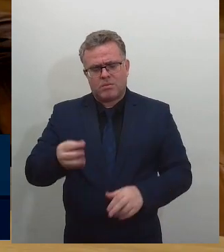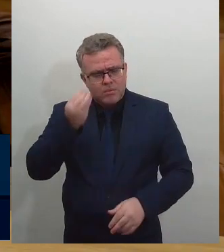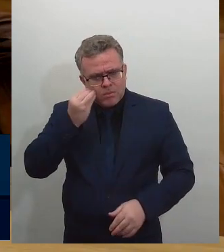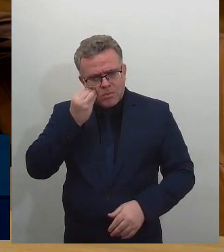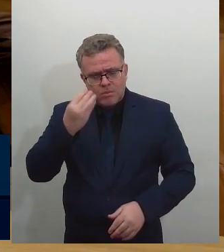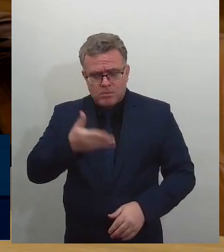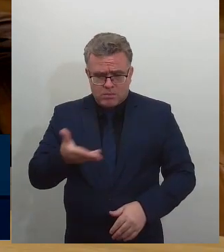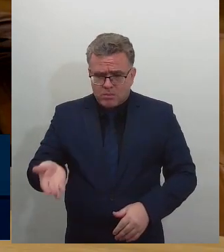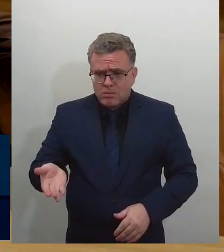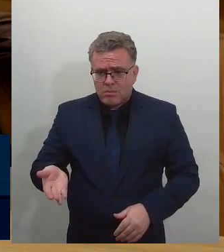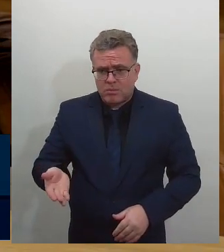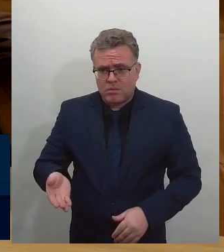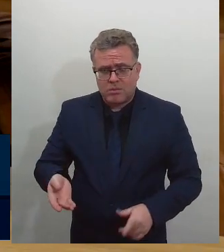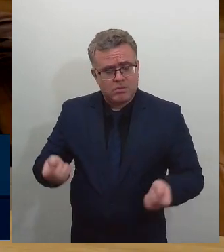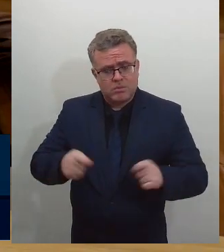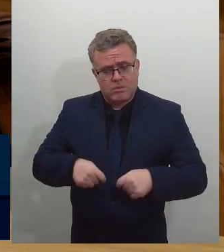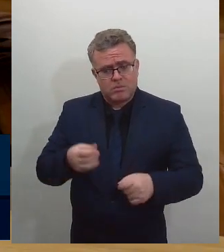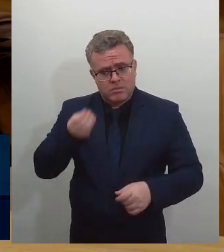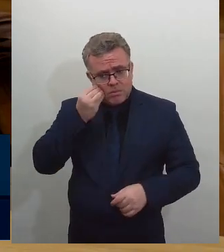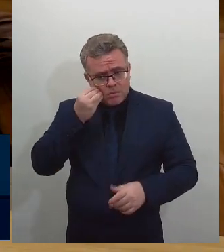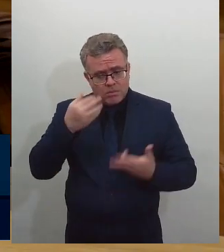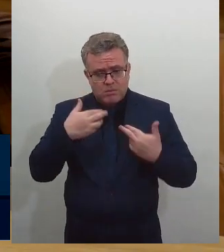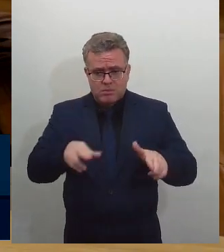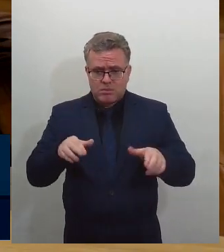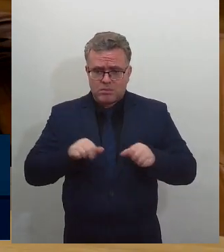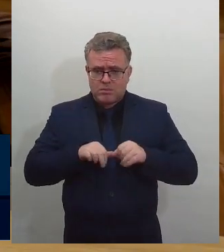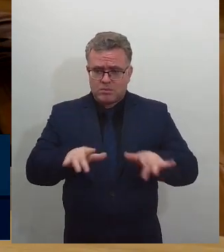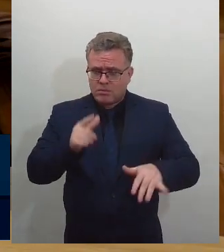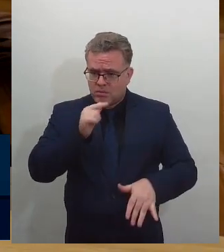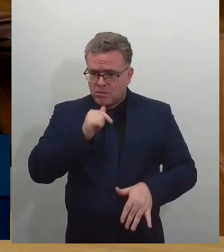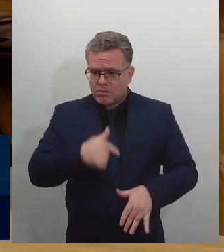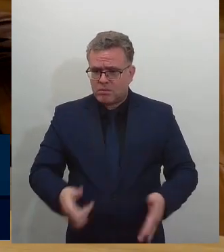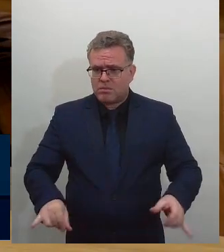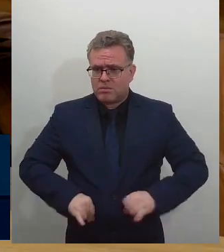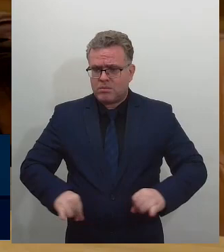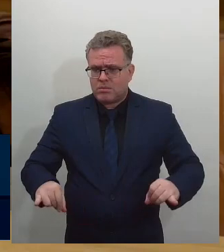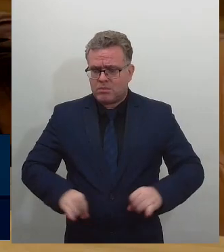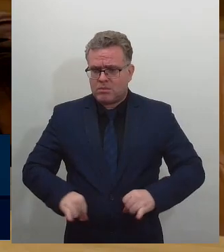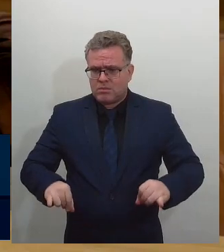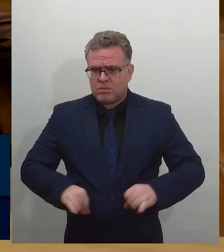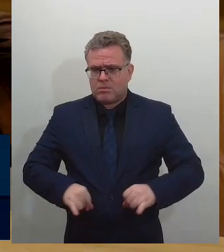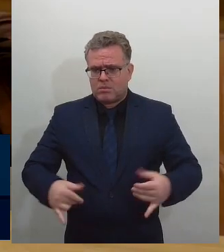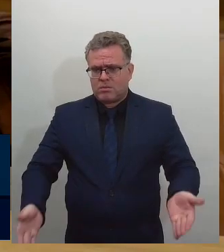resolver, levar água para aquele povo. Chega de estar sofrendo, é na beira do Rio São Francisco.